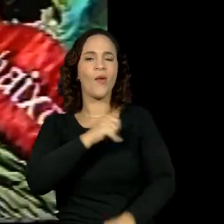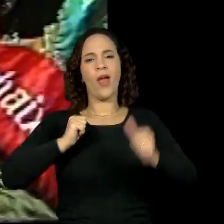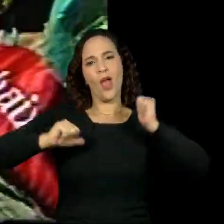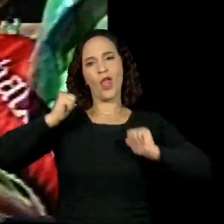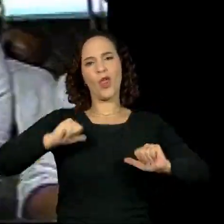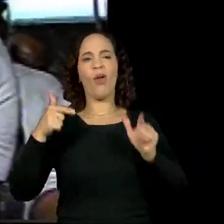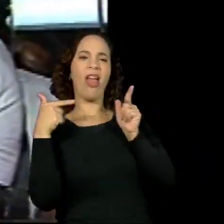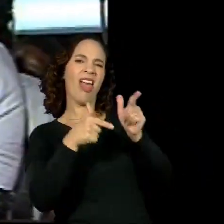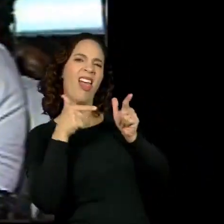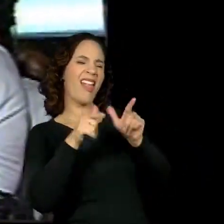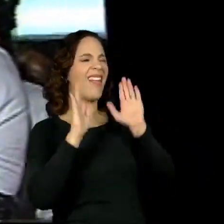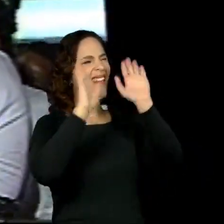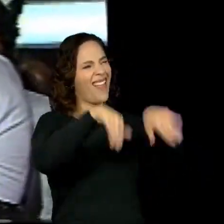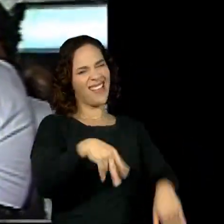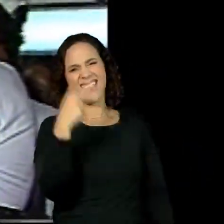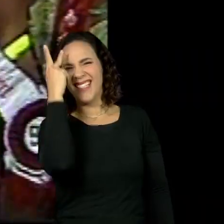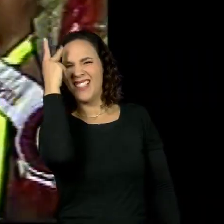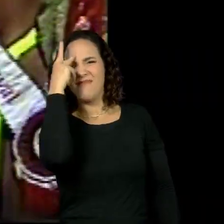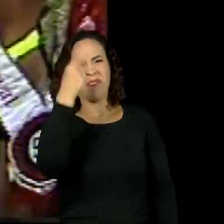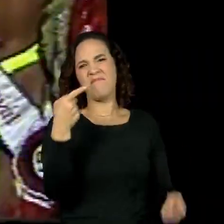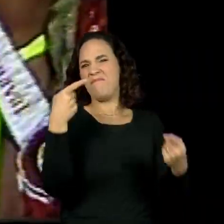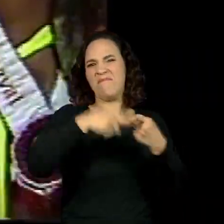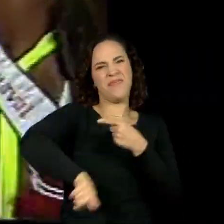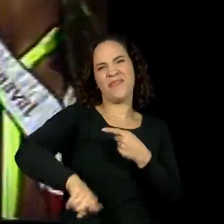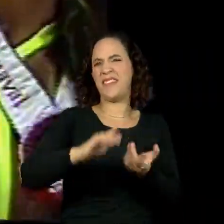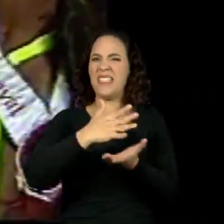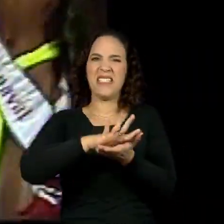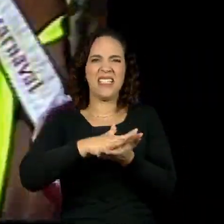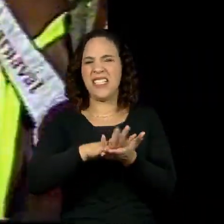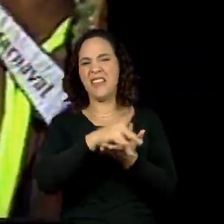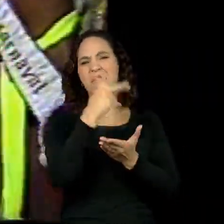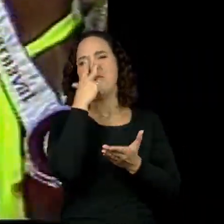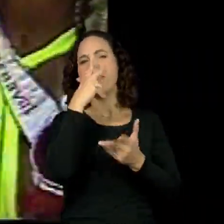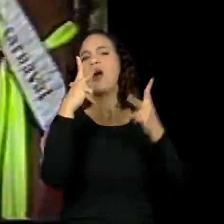que consideravam São Paulo como o túmulo do samba.